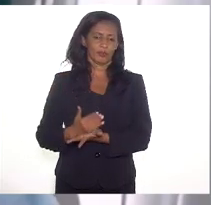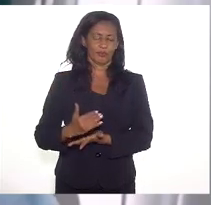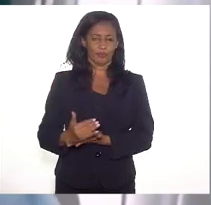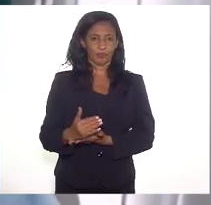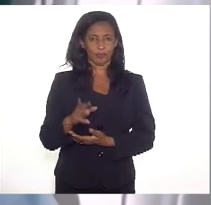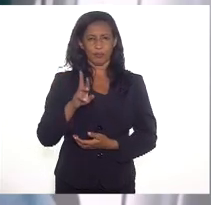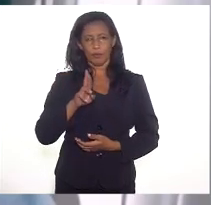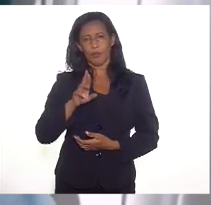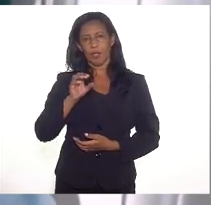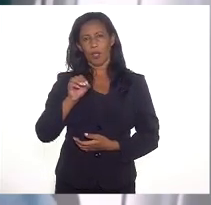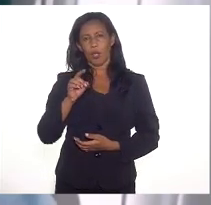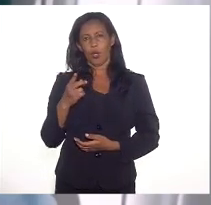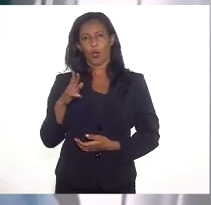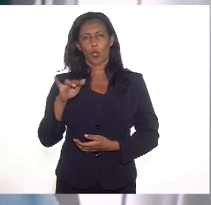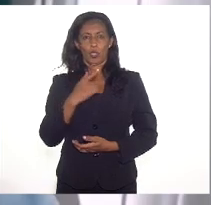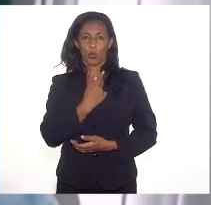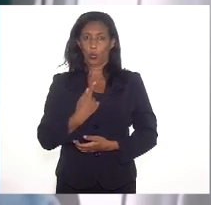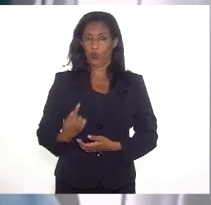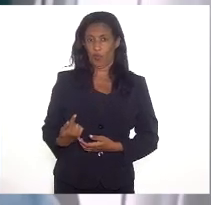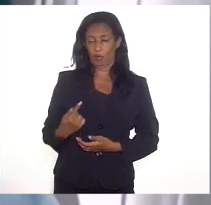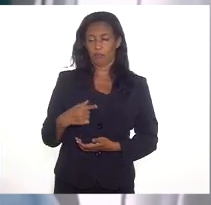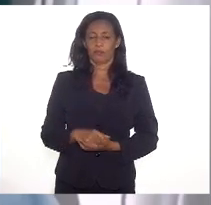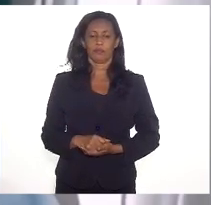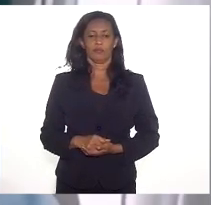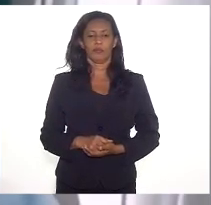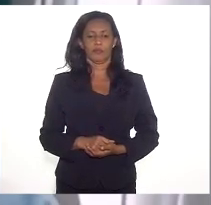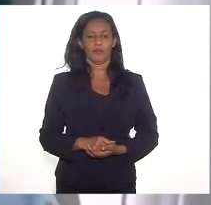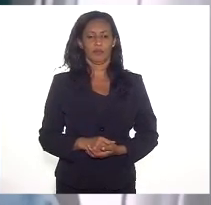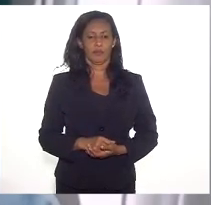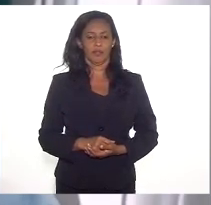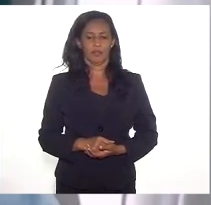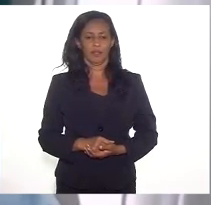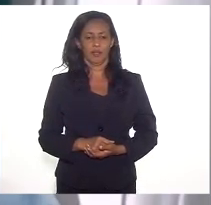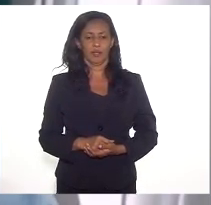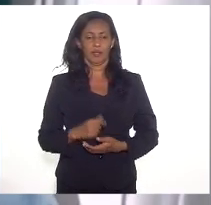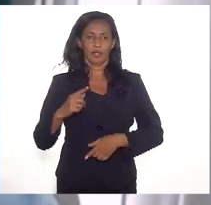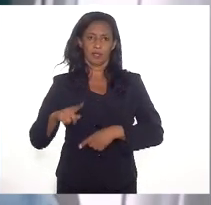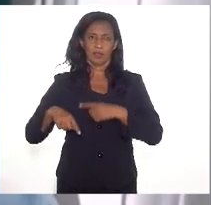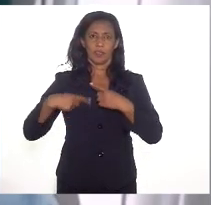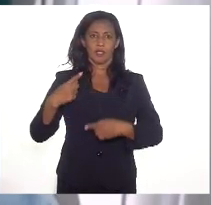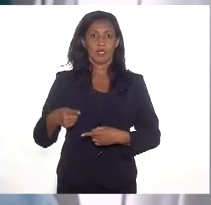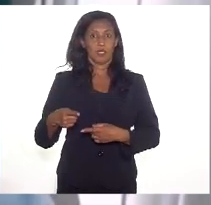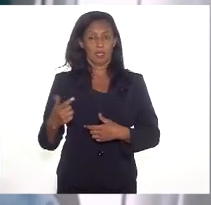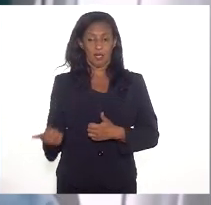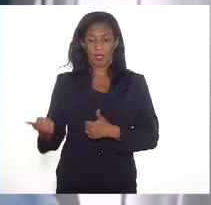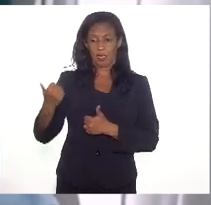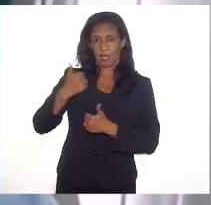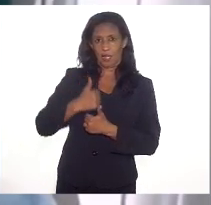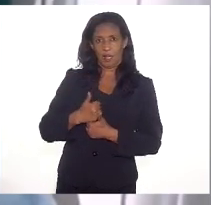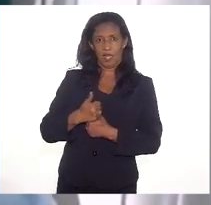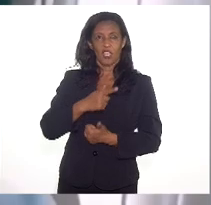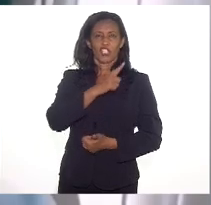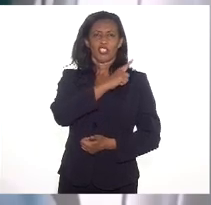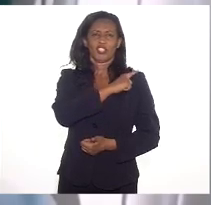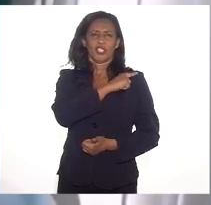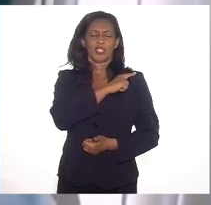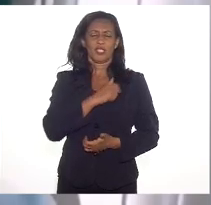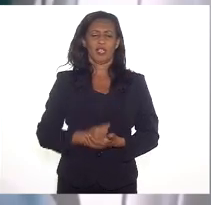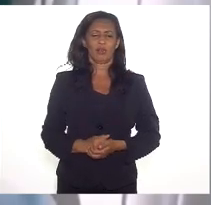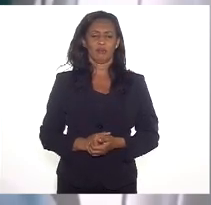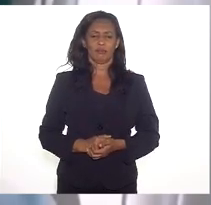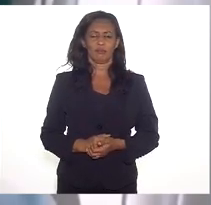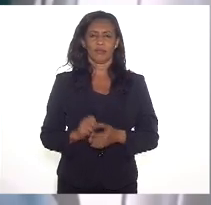Rodrigo Neves, do primeiro governo Rodrigo Neves. Em seguida, ele mesmo assumiu uma função gerencial na estrutura